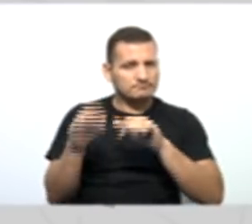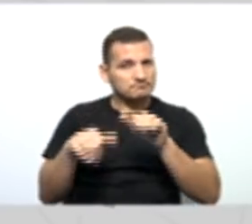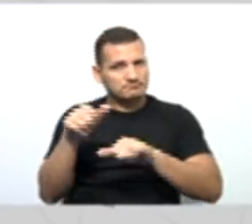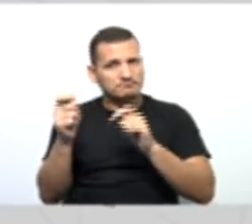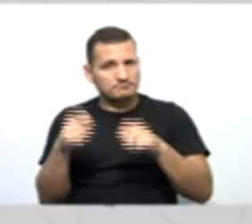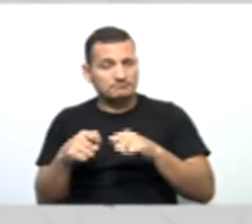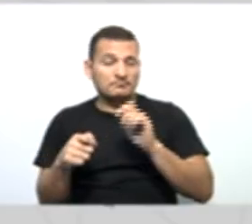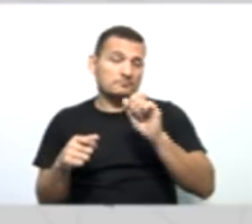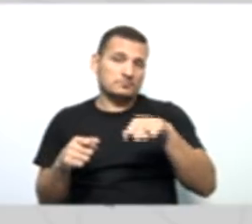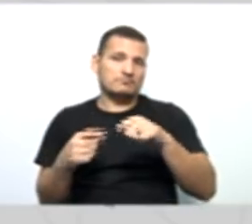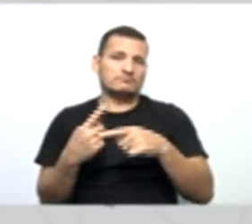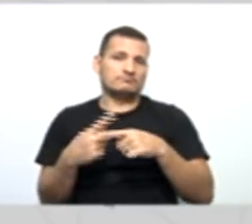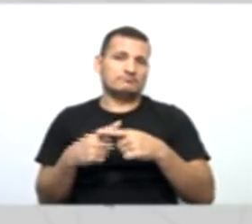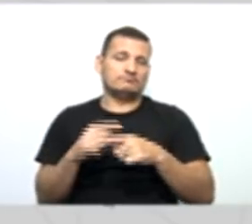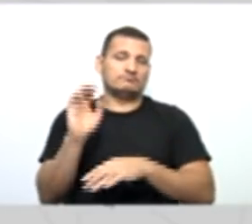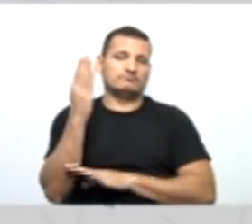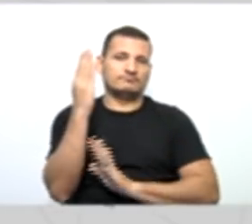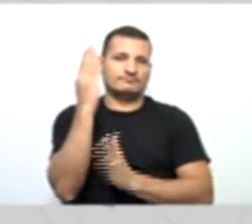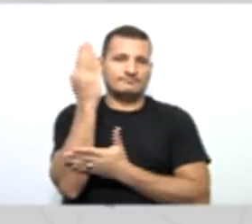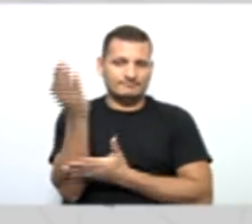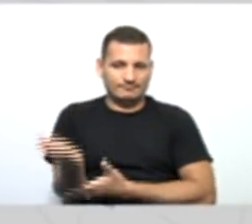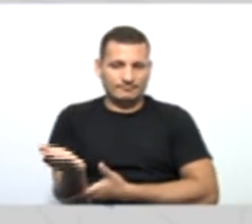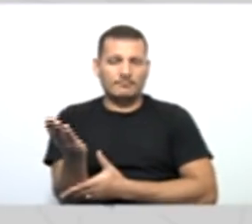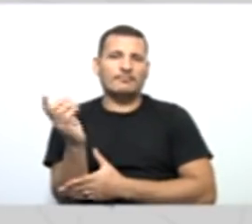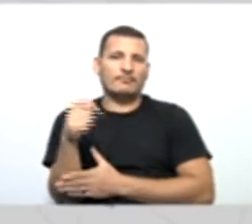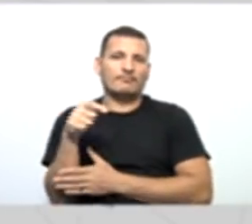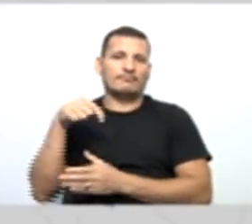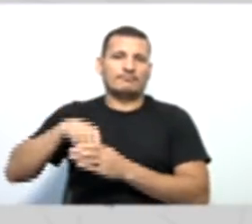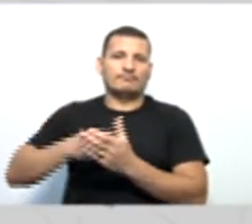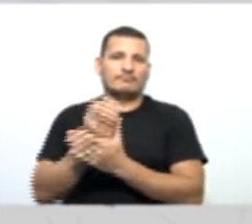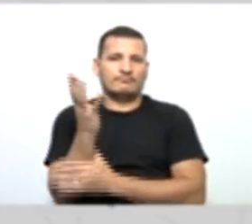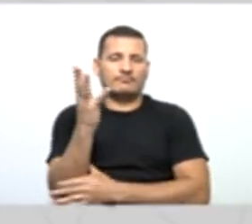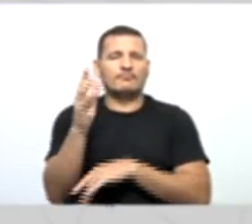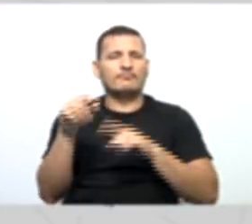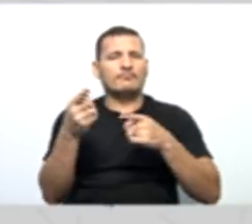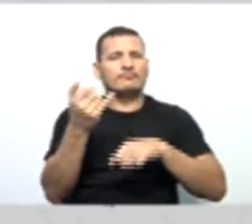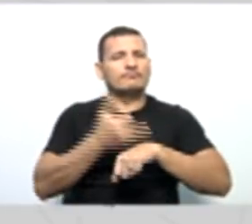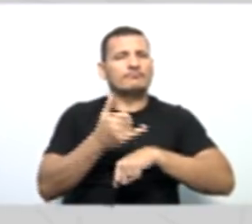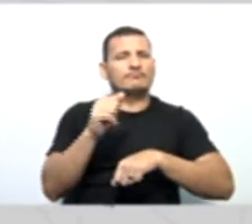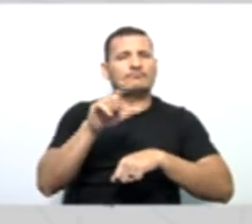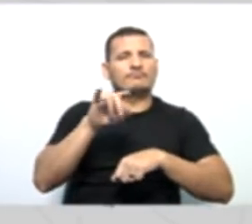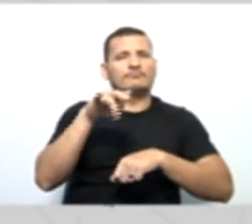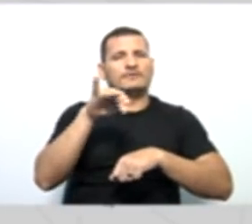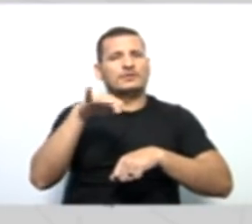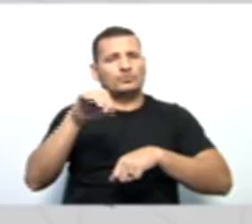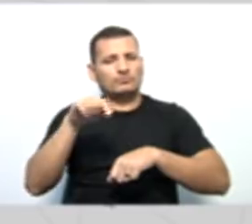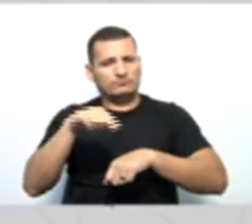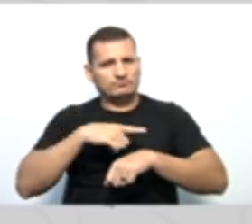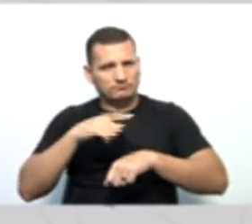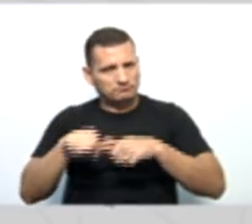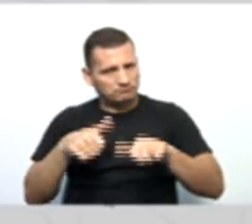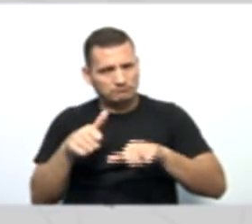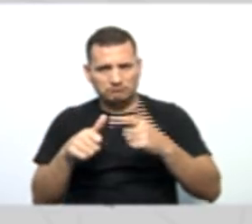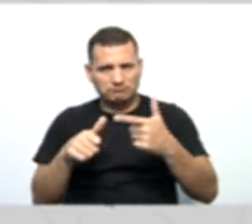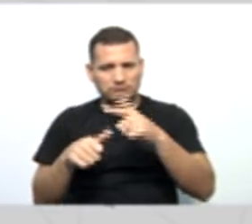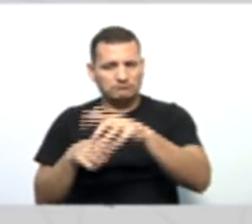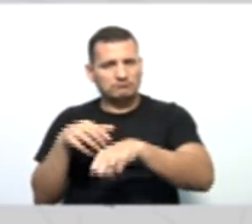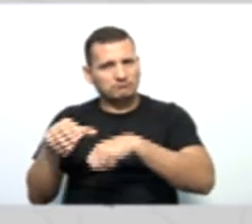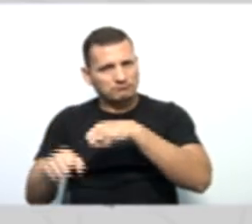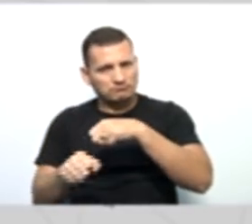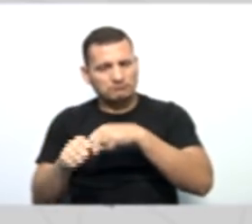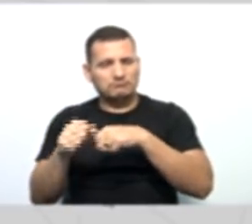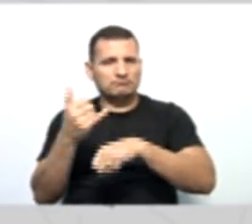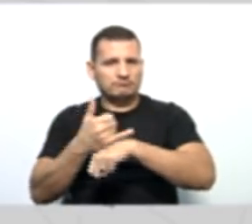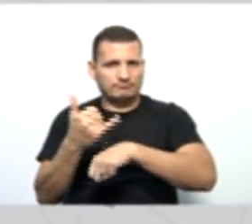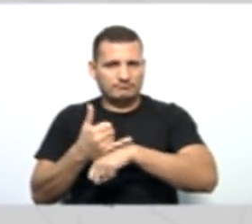renovável, porque você planta outras madeiras. Mas e de repente o alumínio? O alumínio não se renova. Você foi lá, tirou o alumínio lá da